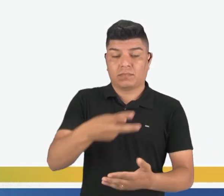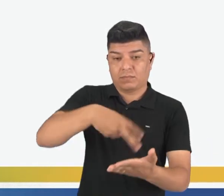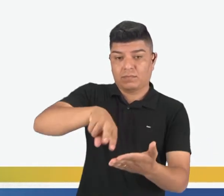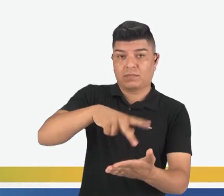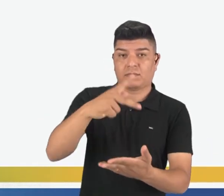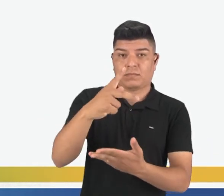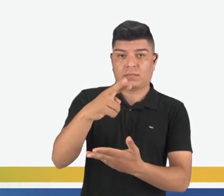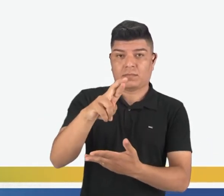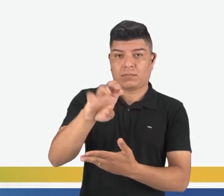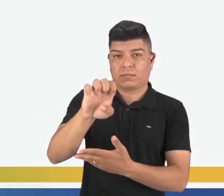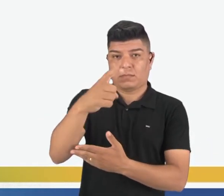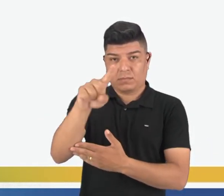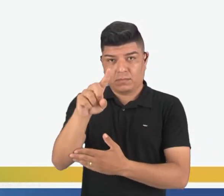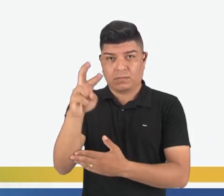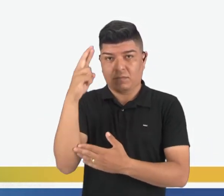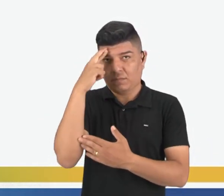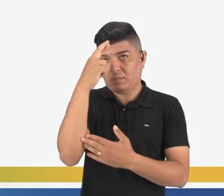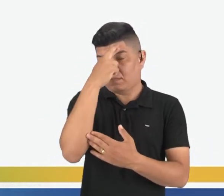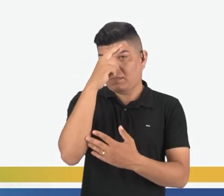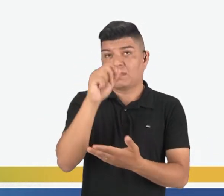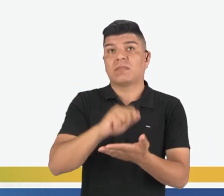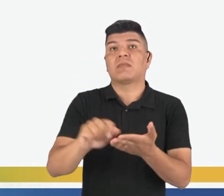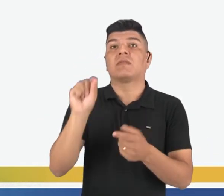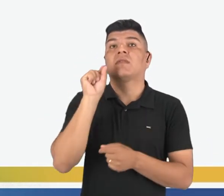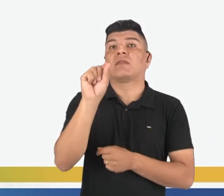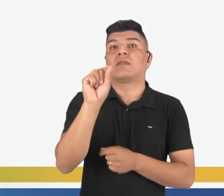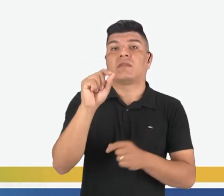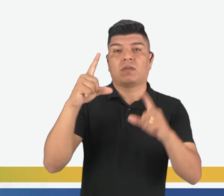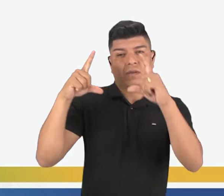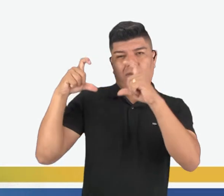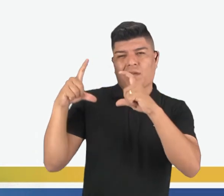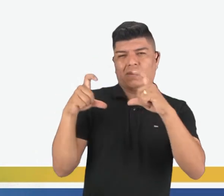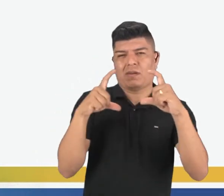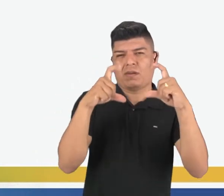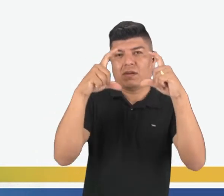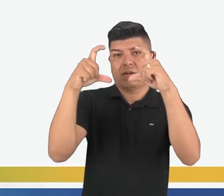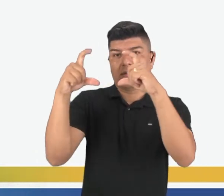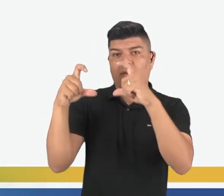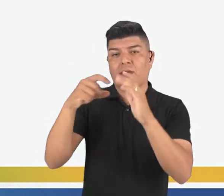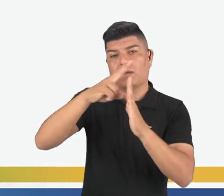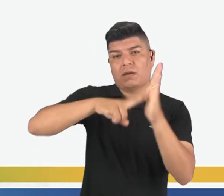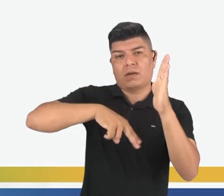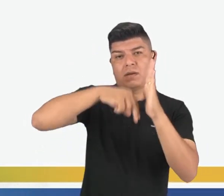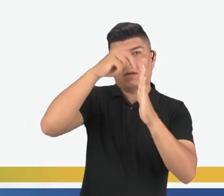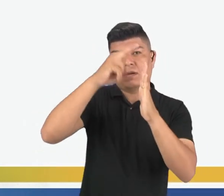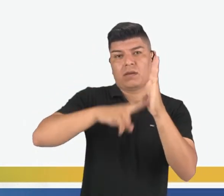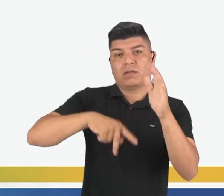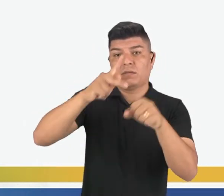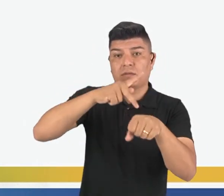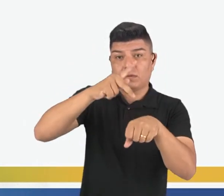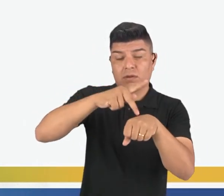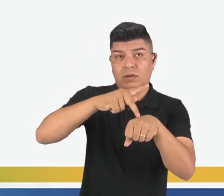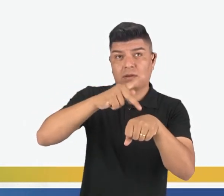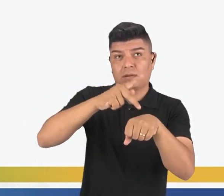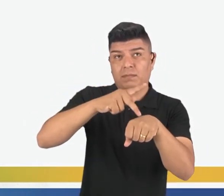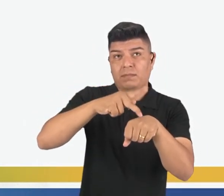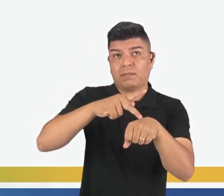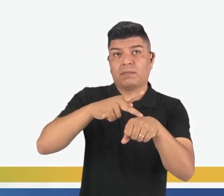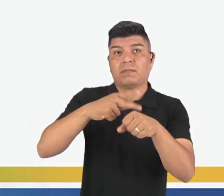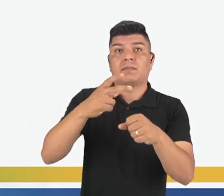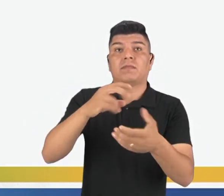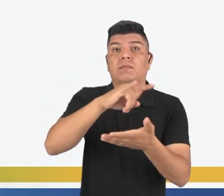dança na pré-história foi registrada através de fotografias, pinturas rupestres,